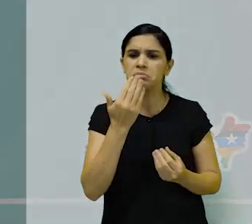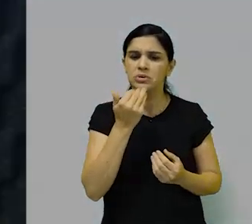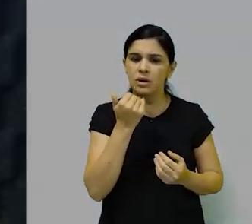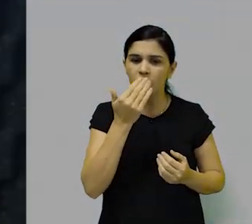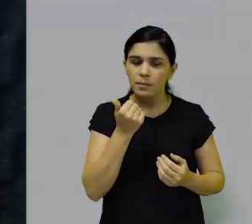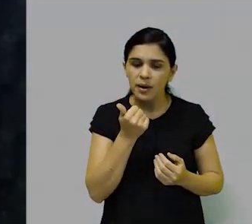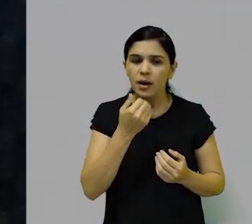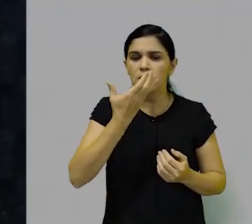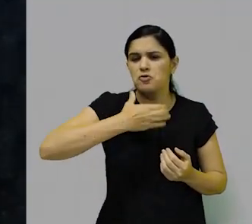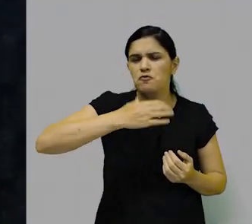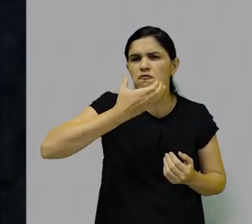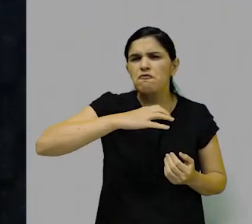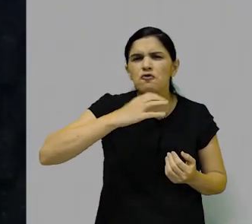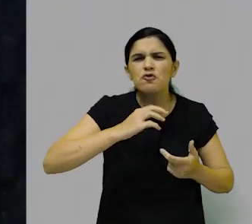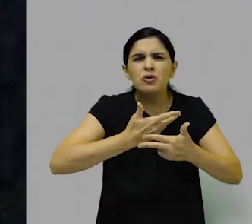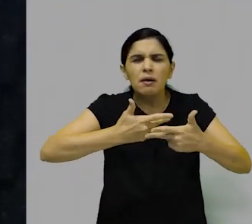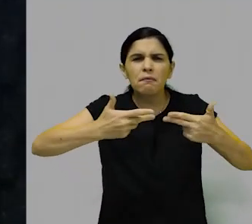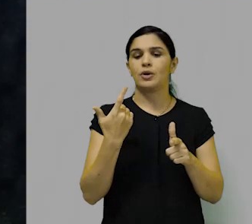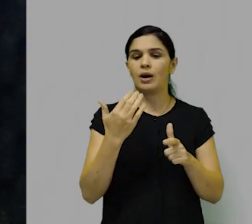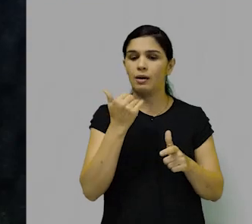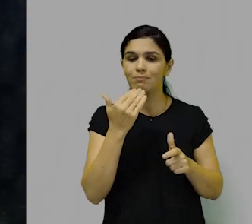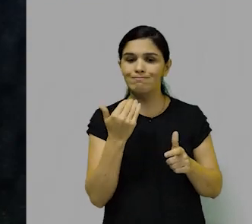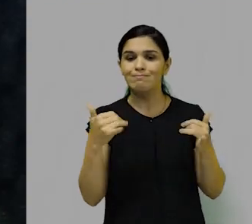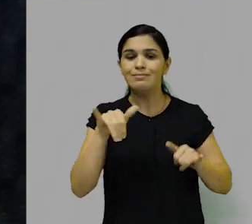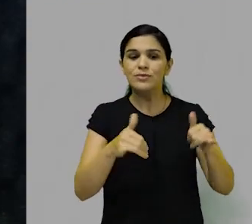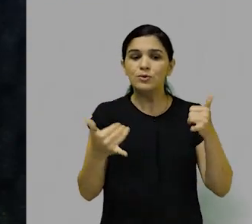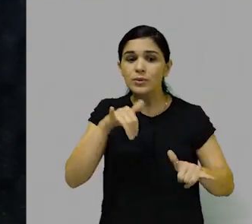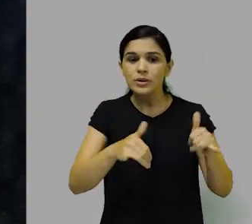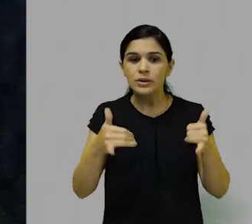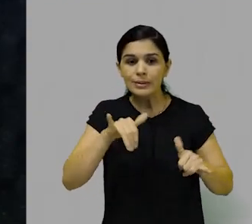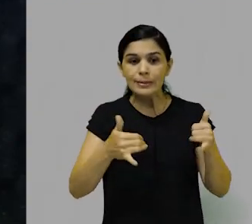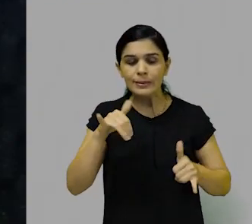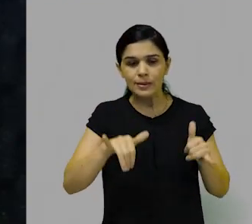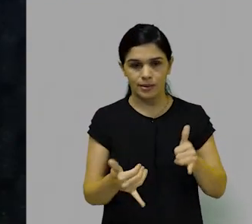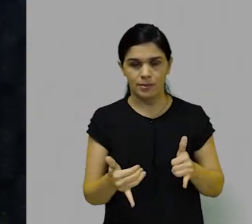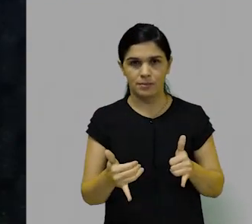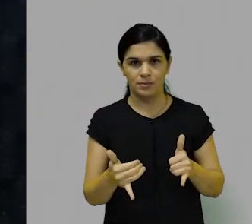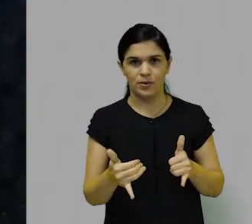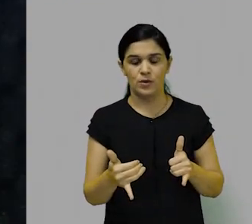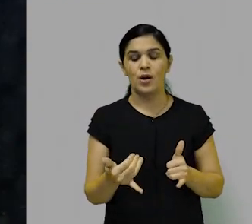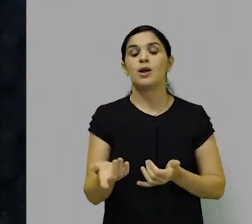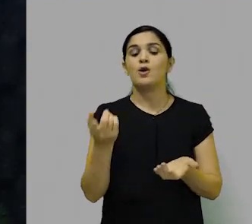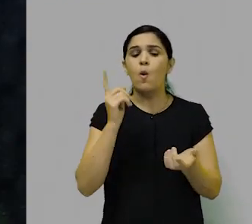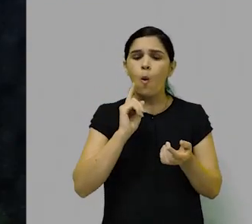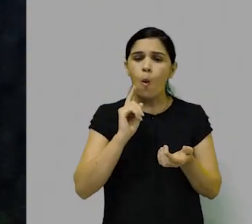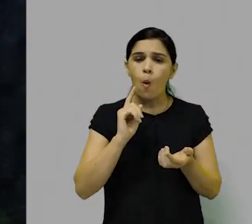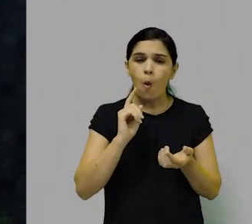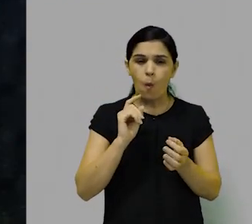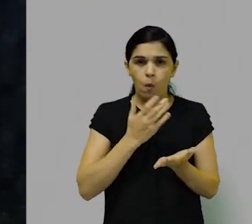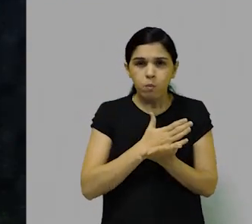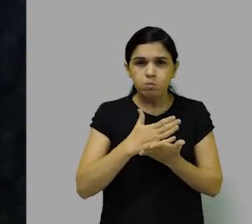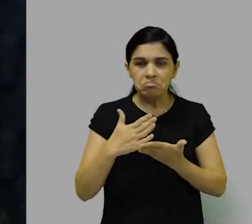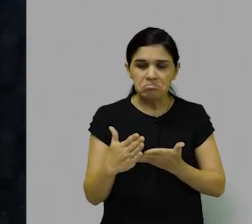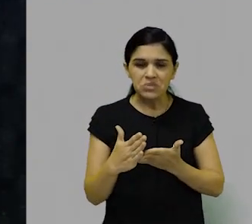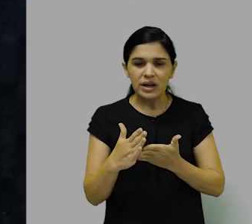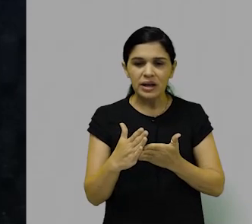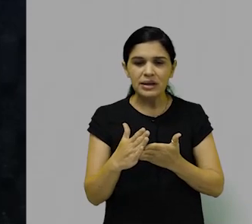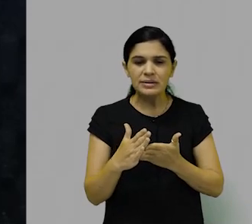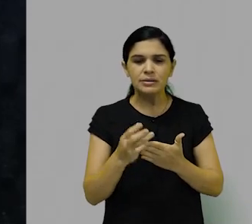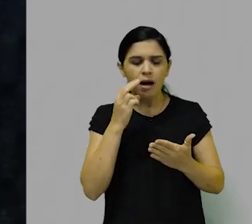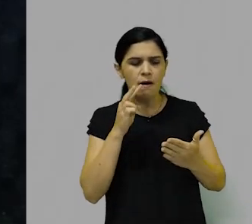exercícios físicos intensos. Olha aqui, turminha, tem um distúrbio alimentar que afeta mais os homens do que as mulheres.